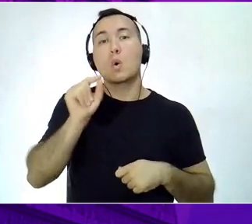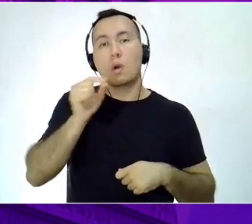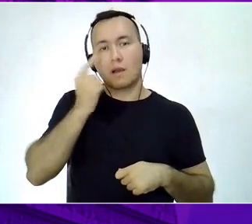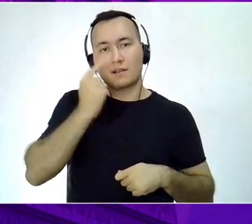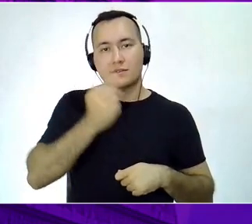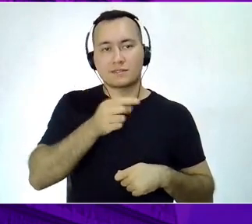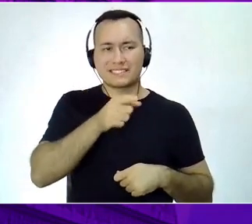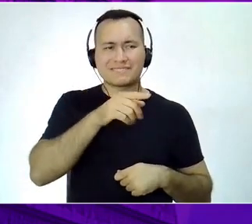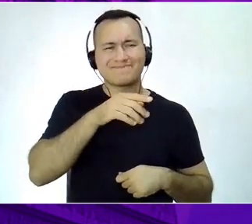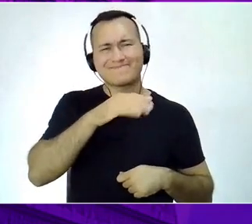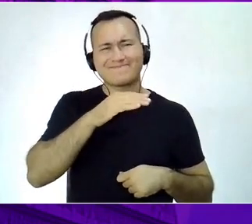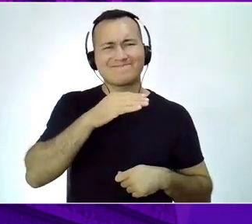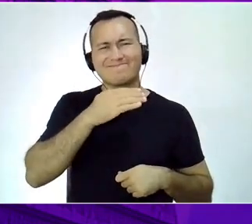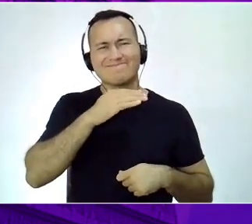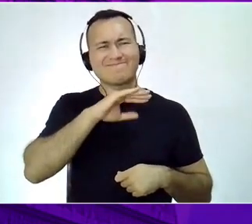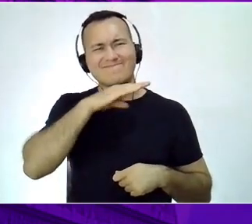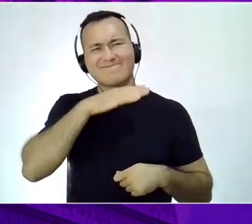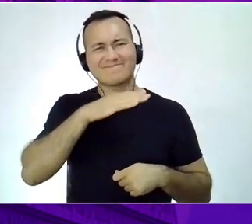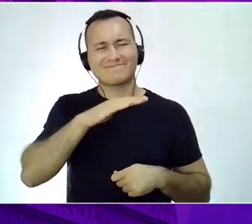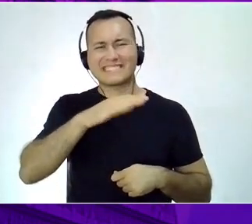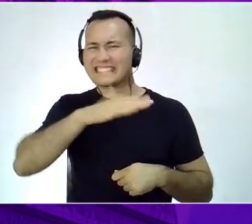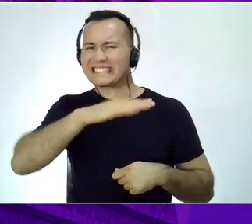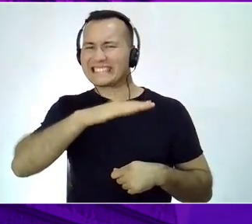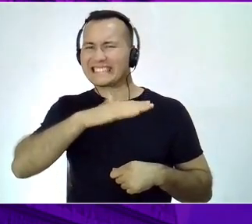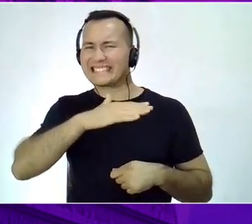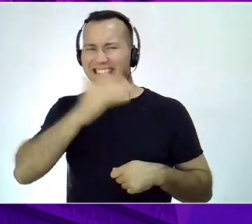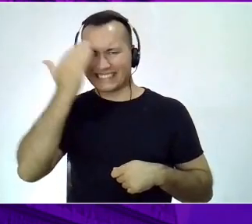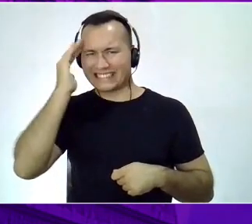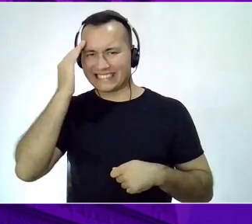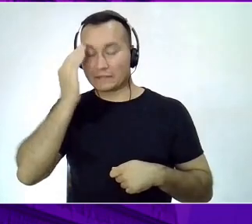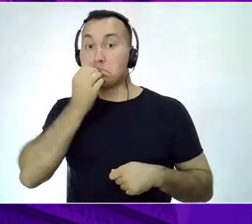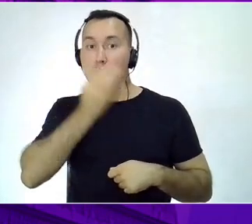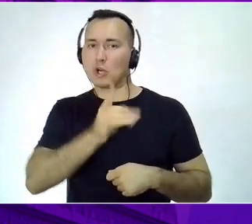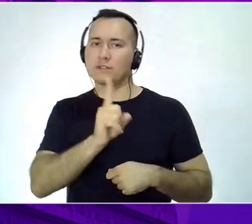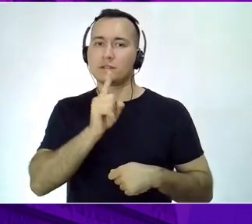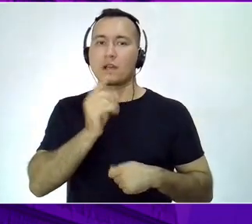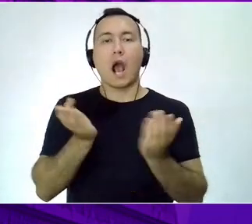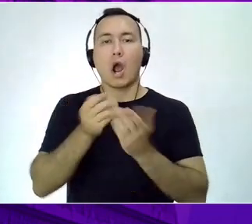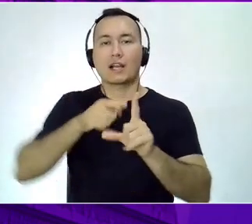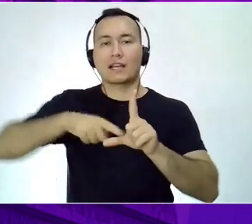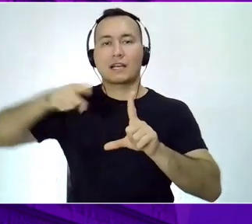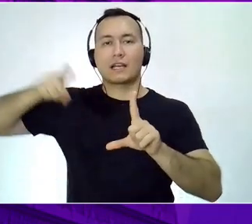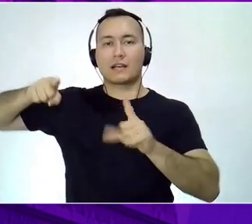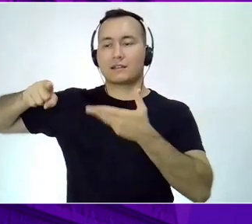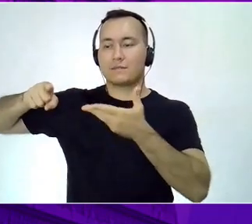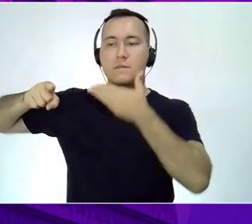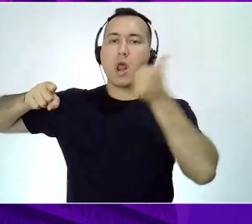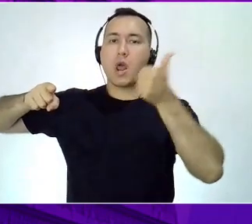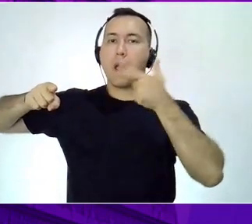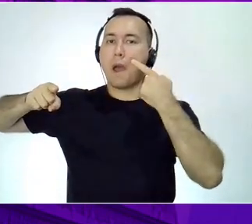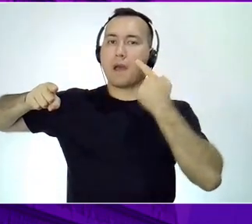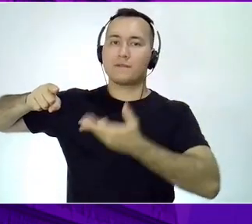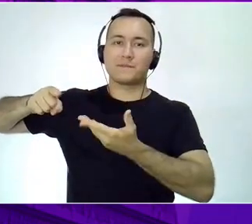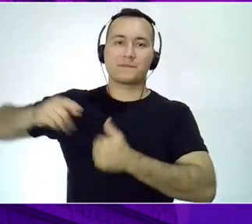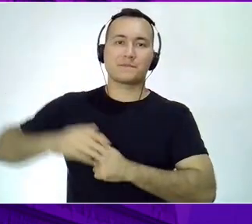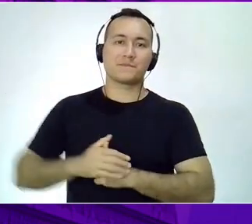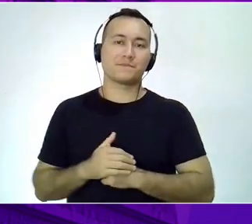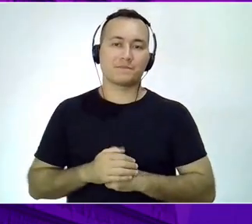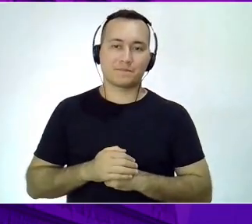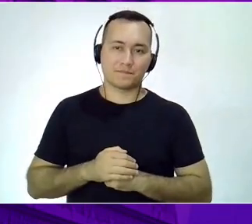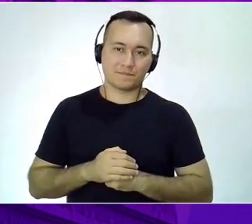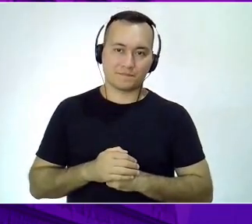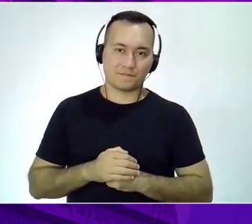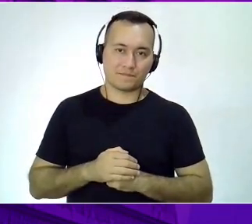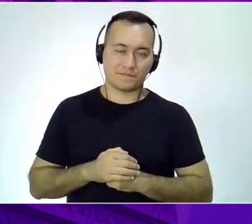a comparação de comprimento com a base igual, né? Então, se a pessoa sabe que isso aqui